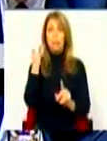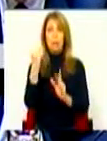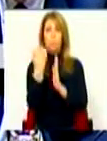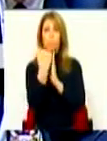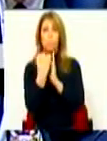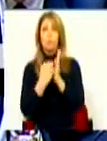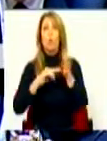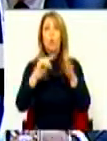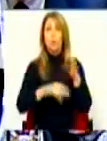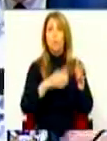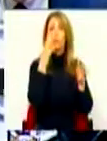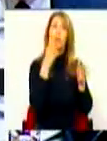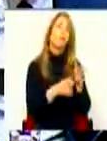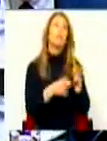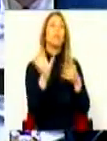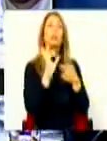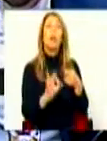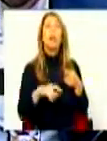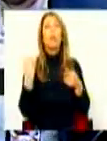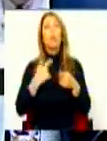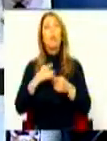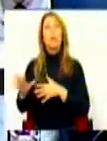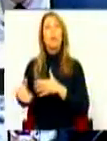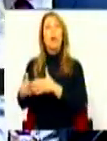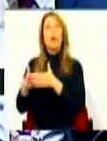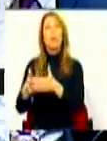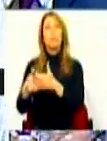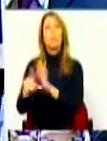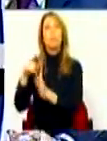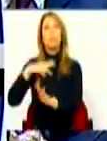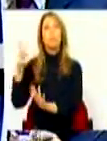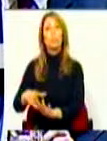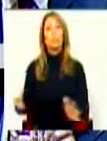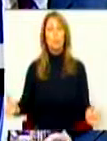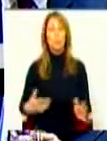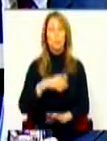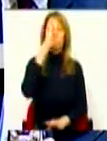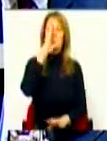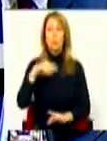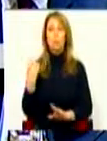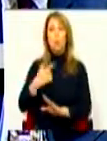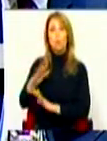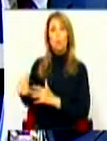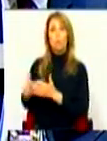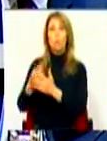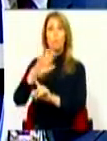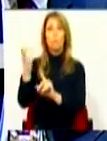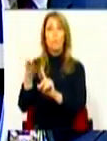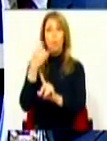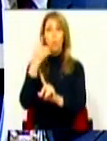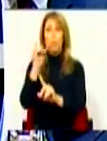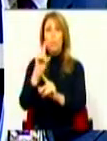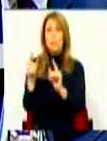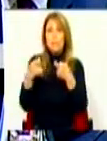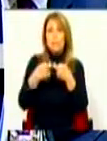da Convenção e o nosso ordenamento português. Na verdade, como sabem, o nosso ordenamento penal não conhece o tipo de